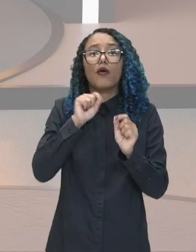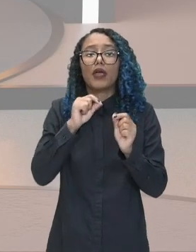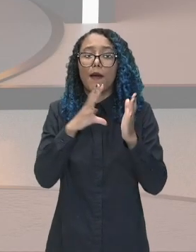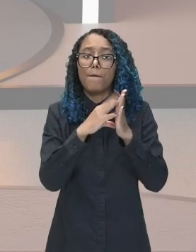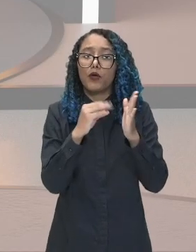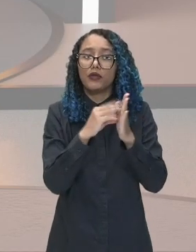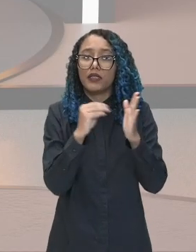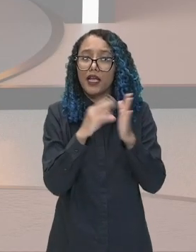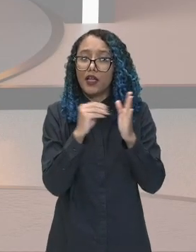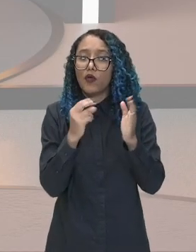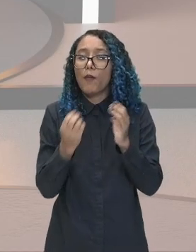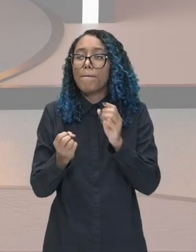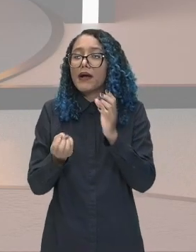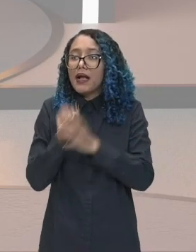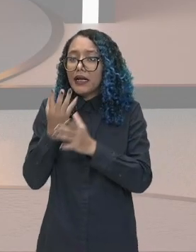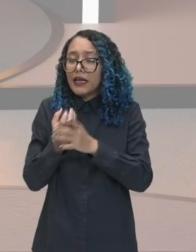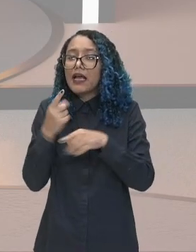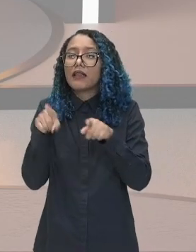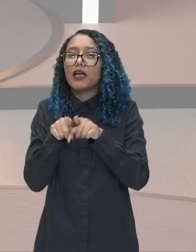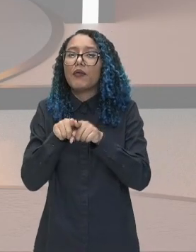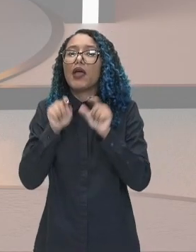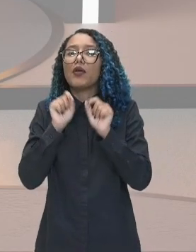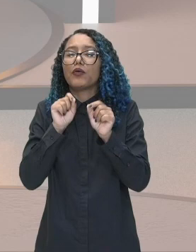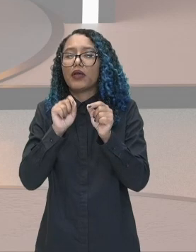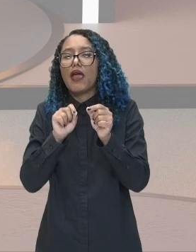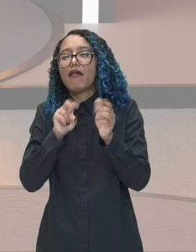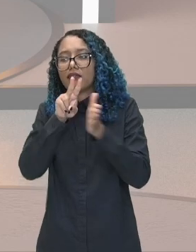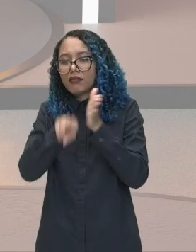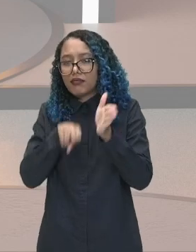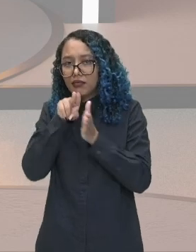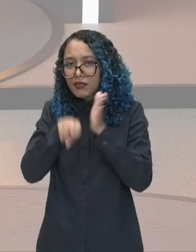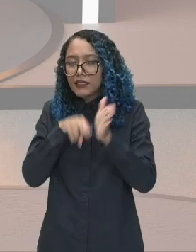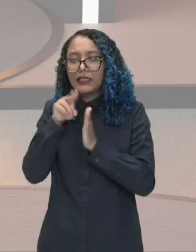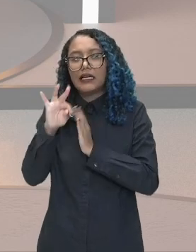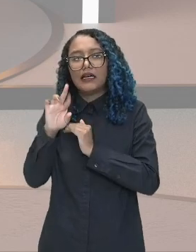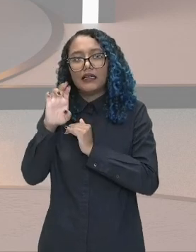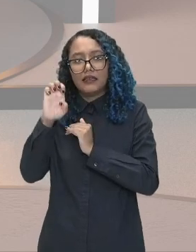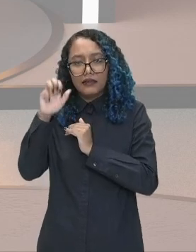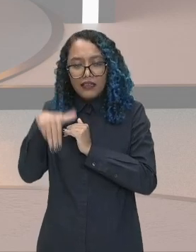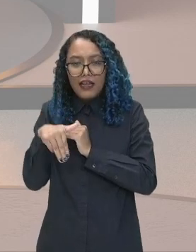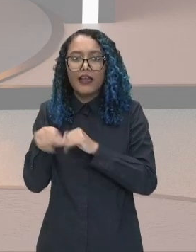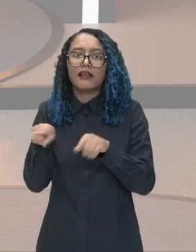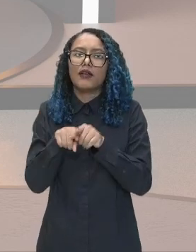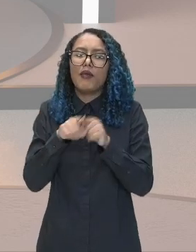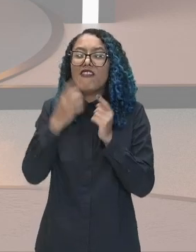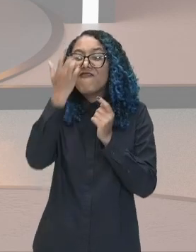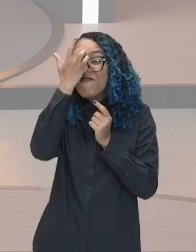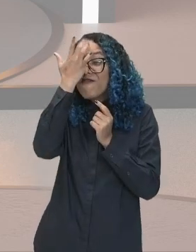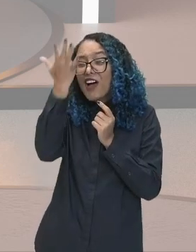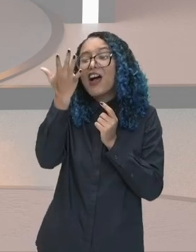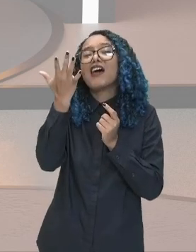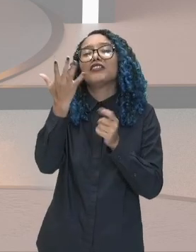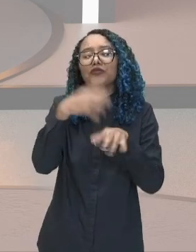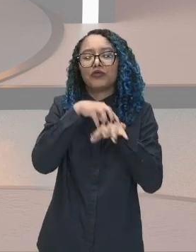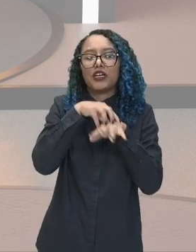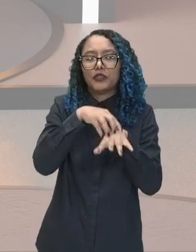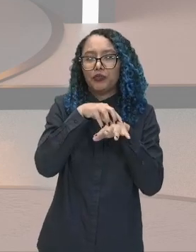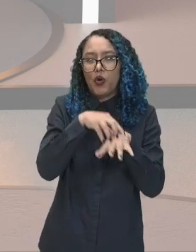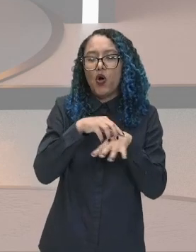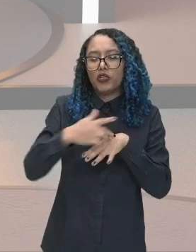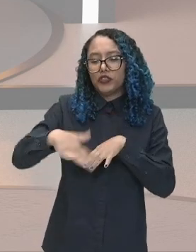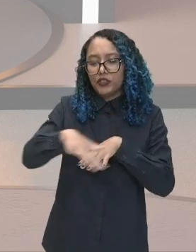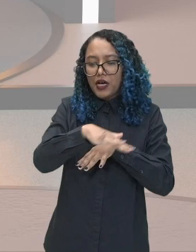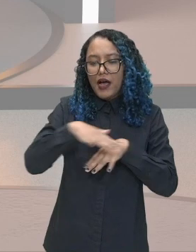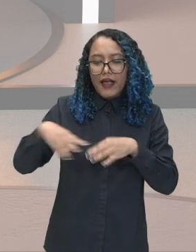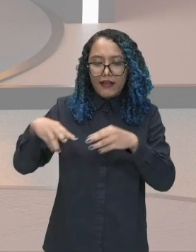que vai facilitar, né, o processo de transporte via terrestre, porque até então o